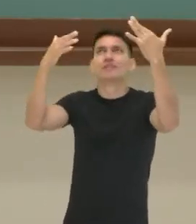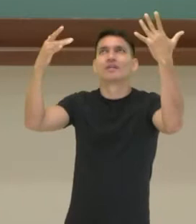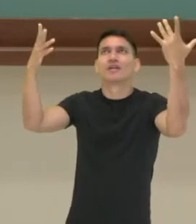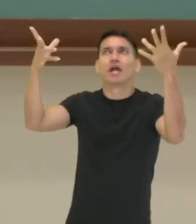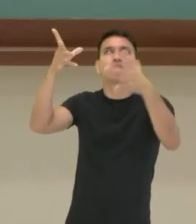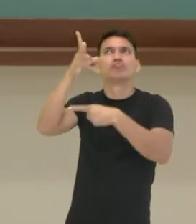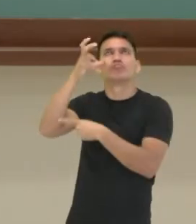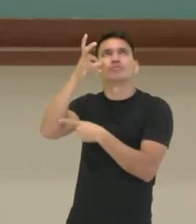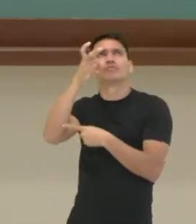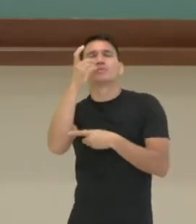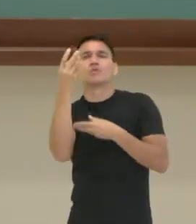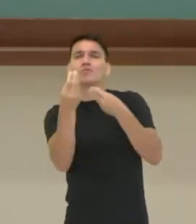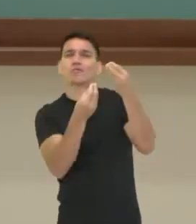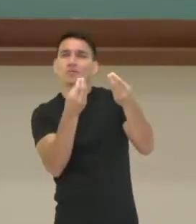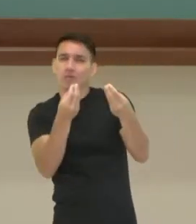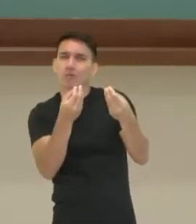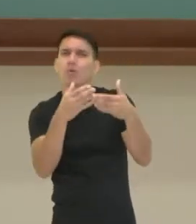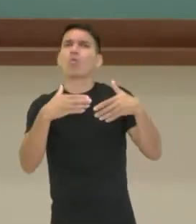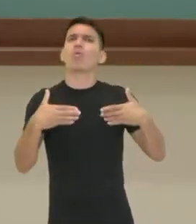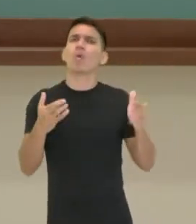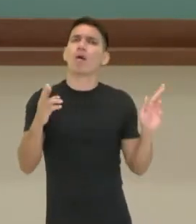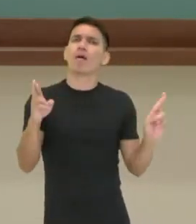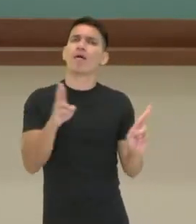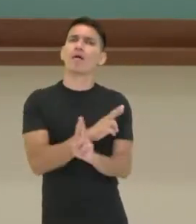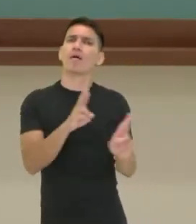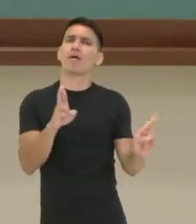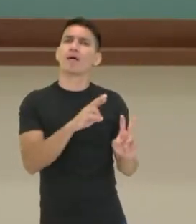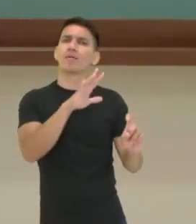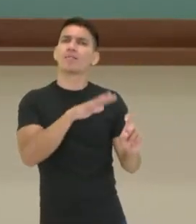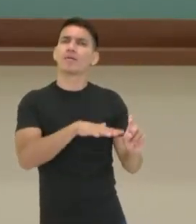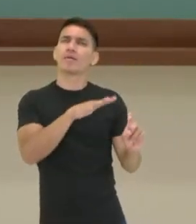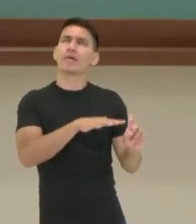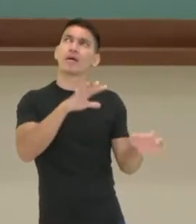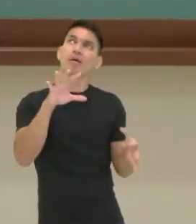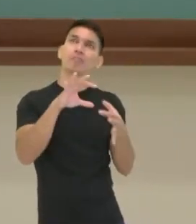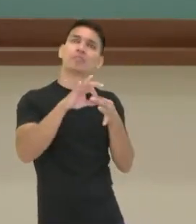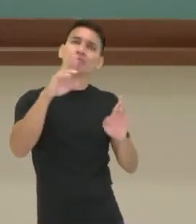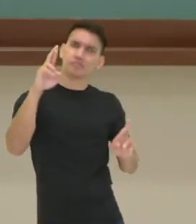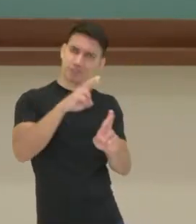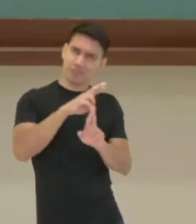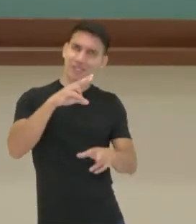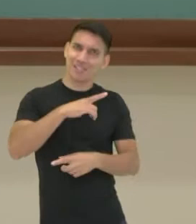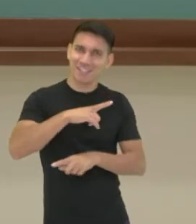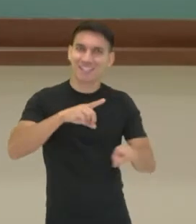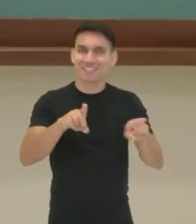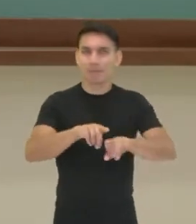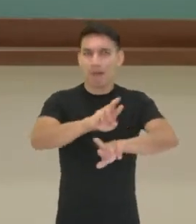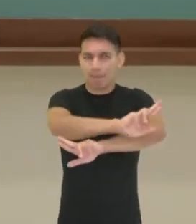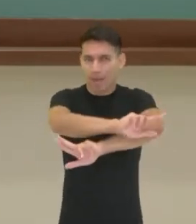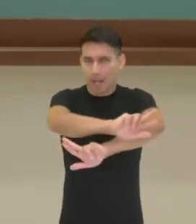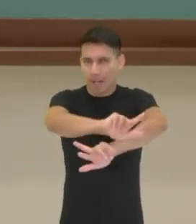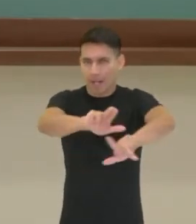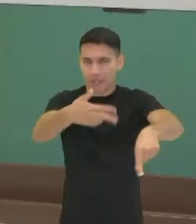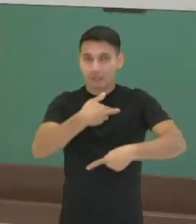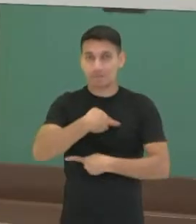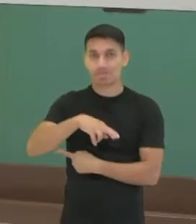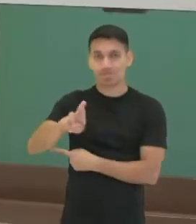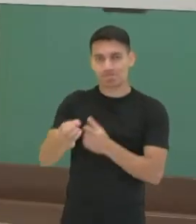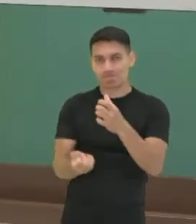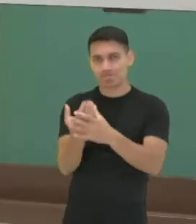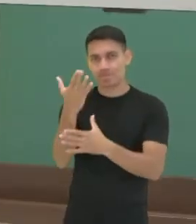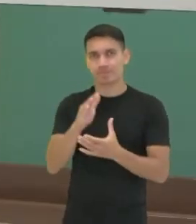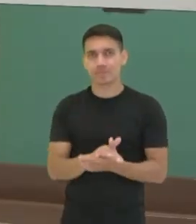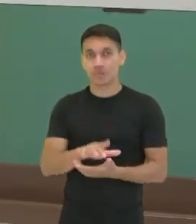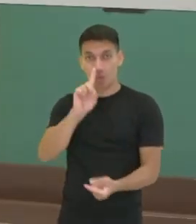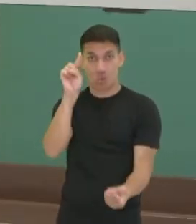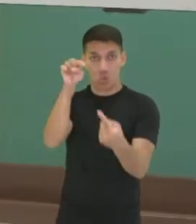cosmovisões. Qual será a relação entre as mitologias, as cosmovisões e a pluralidade religiosa? O